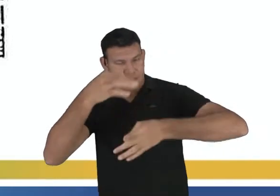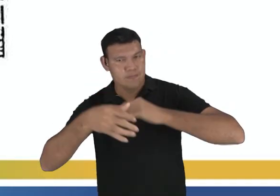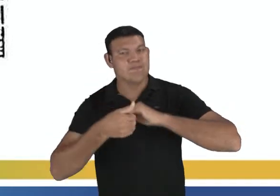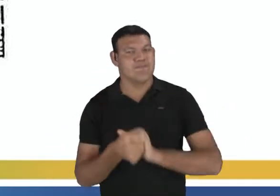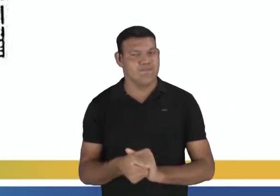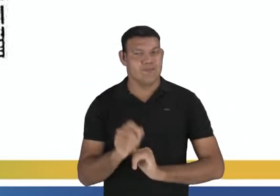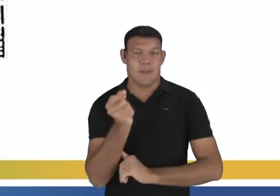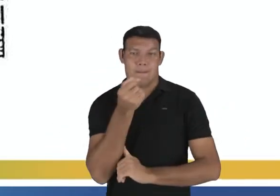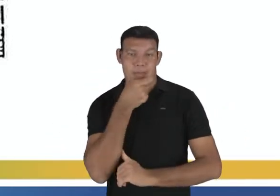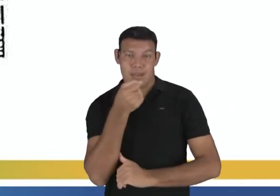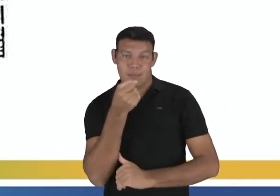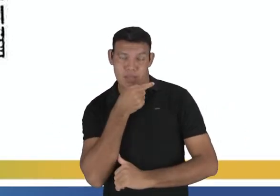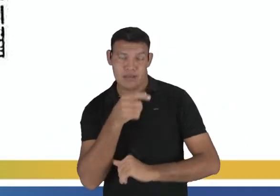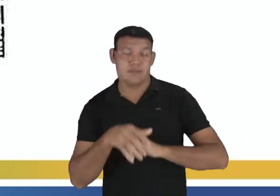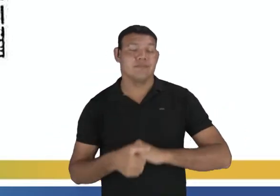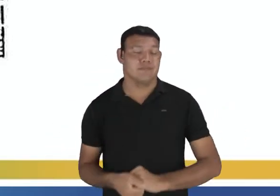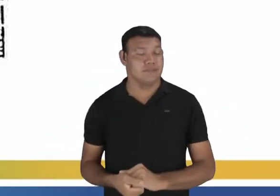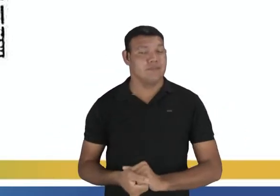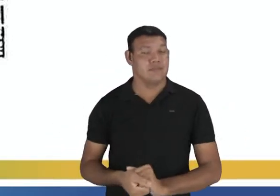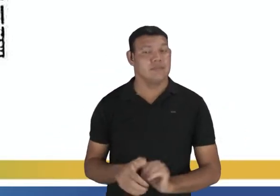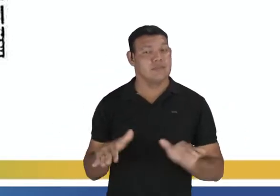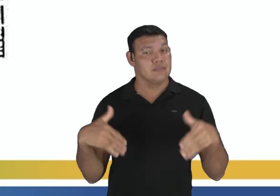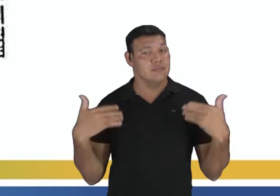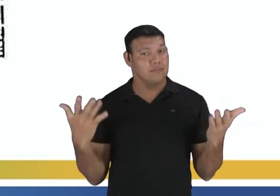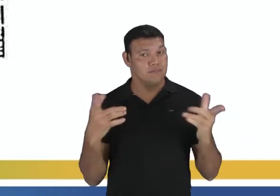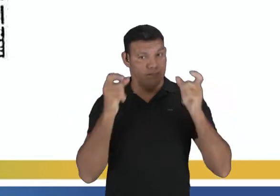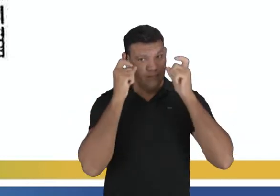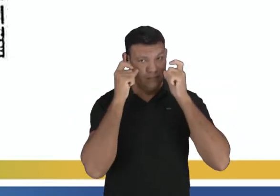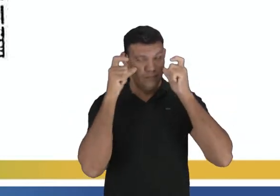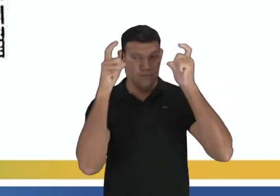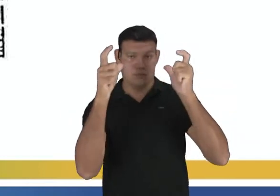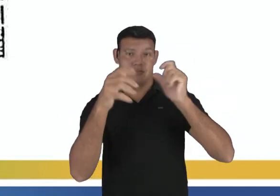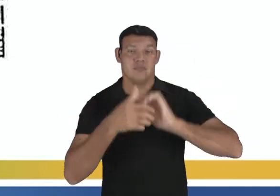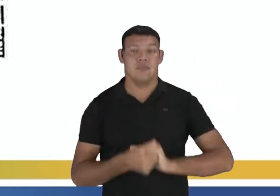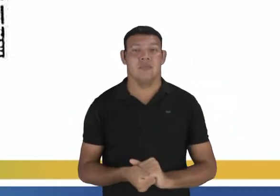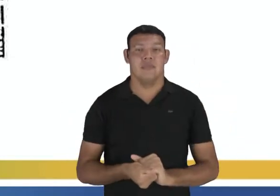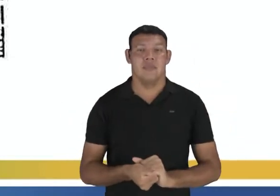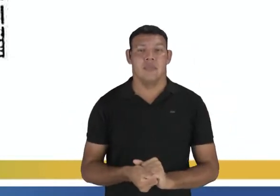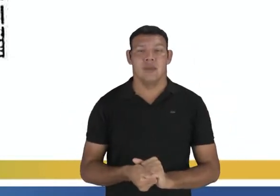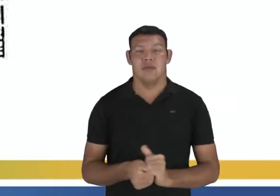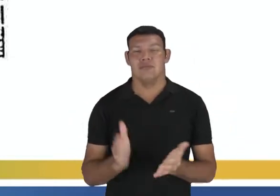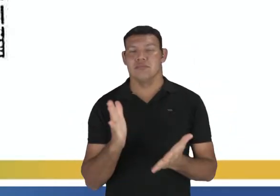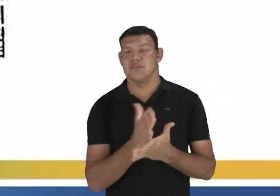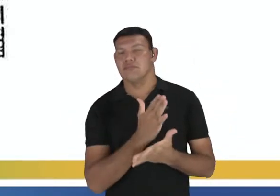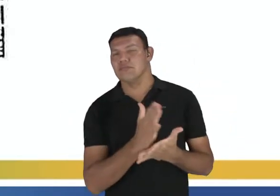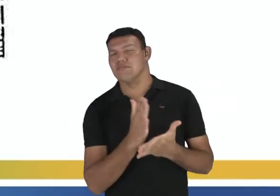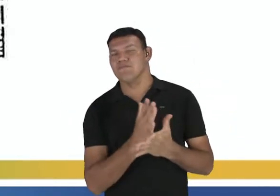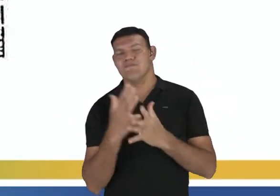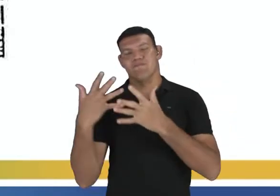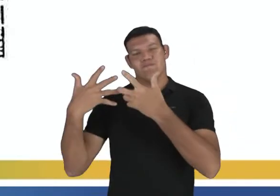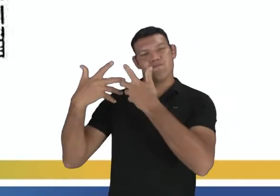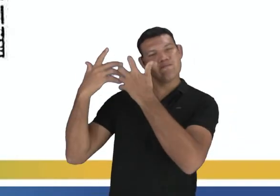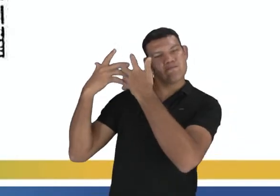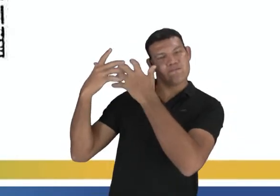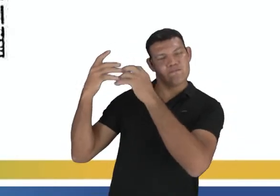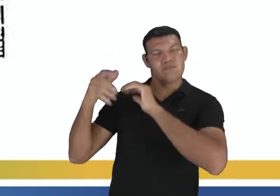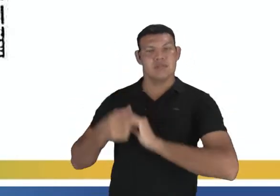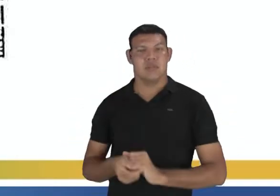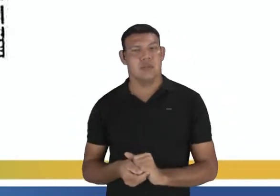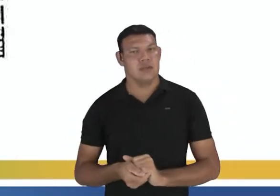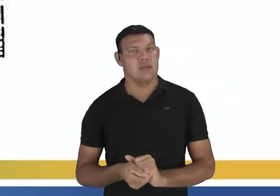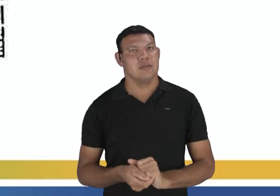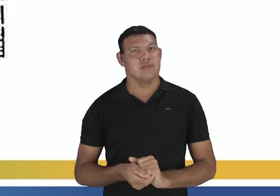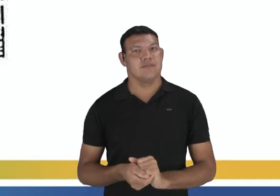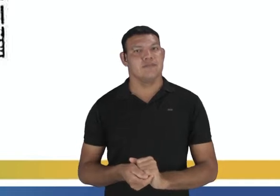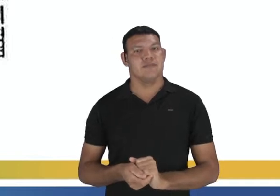muito bem-humorado que acaba nos chamando a atenção para algum tipo de reflexão. E acima